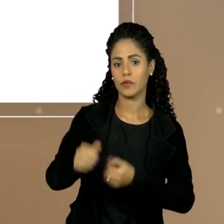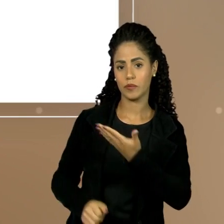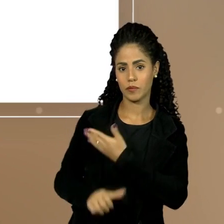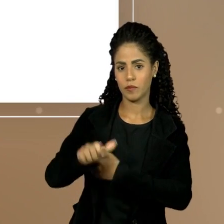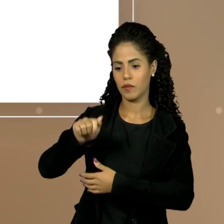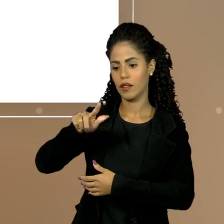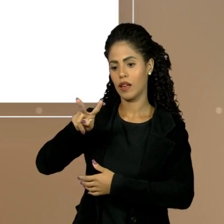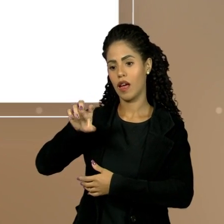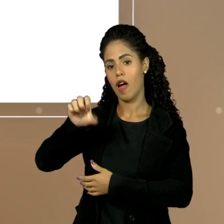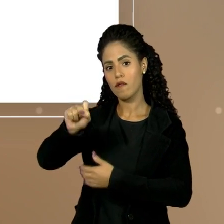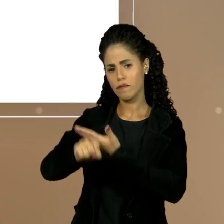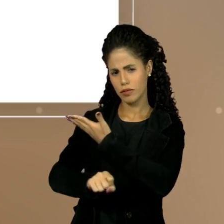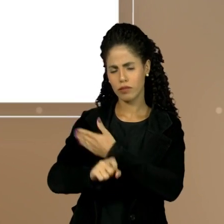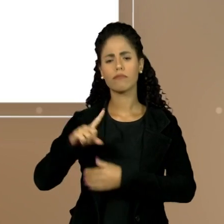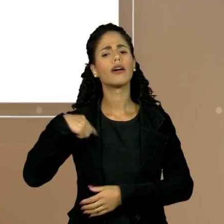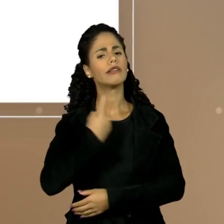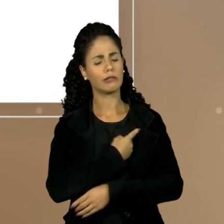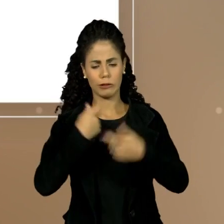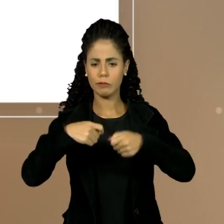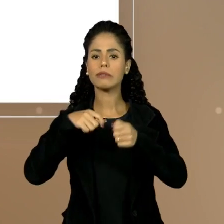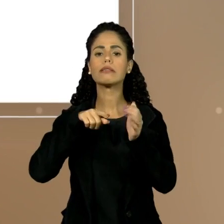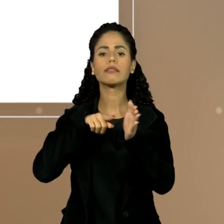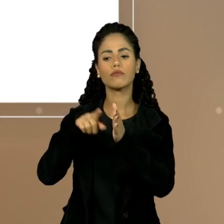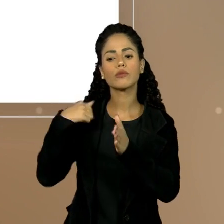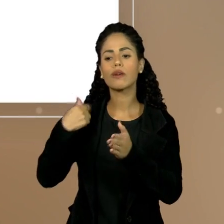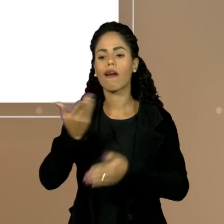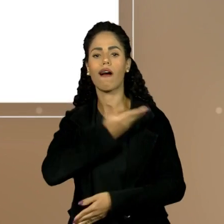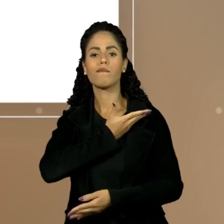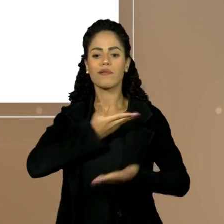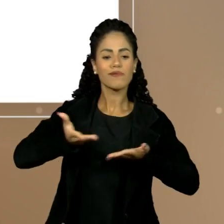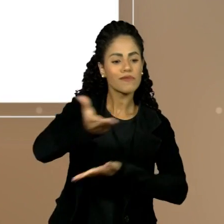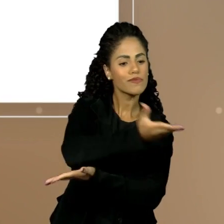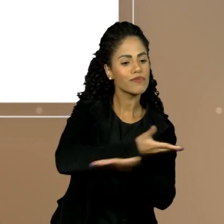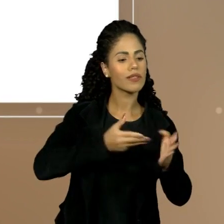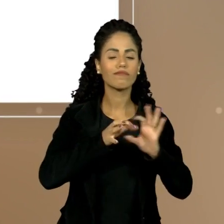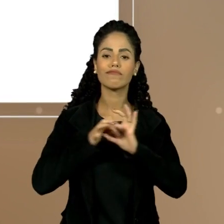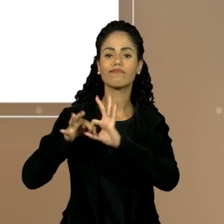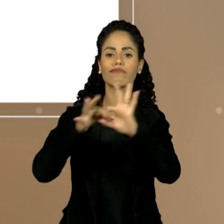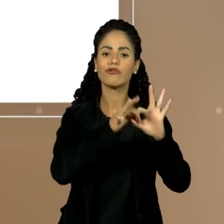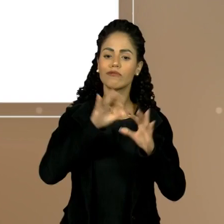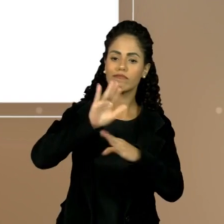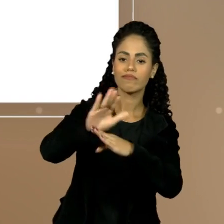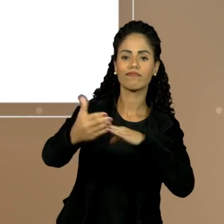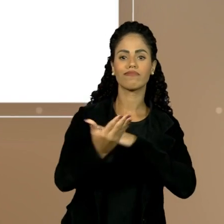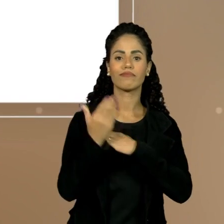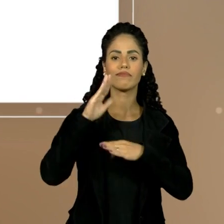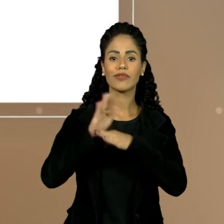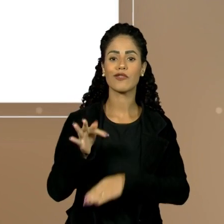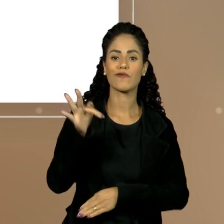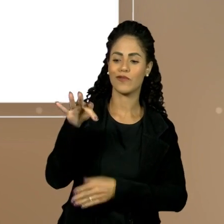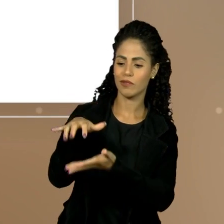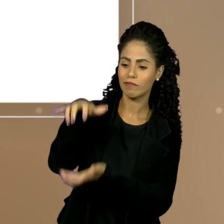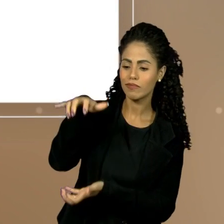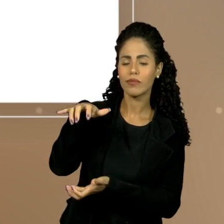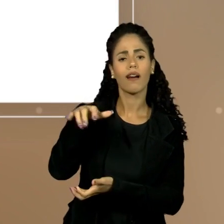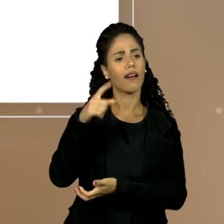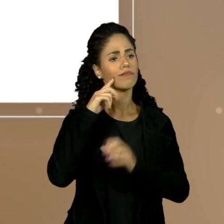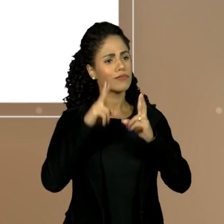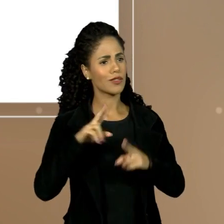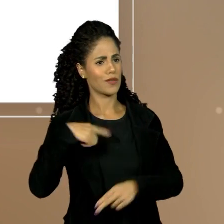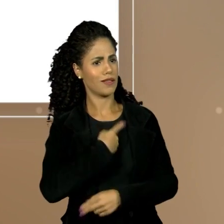Alves Alessandra disse: precisamos nos cercar de amigos que estejam por nós e nós por eles na velhice. É mais ou menos o que a gente conversou,